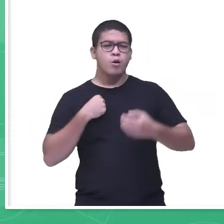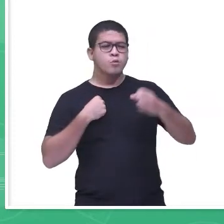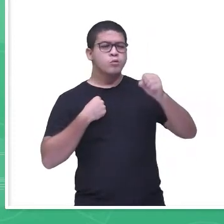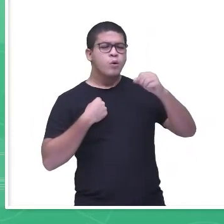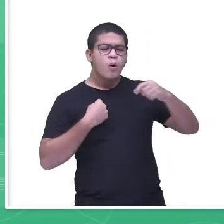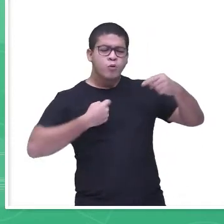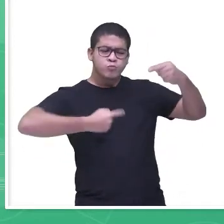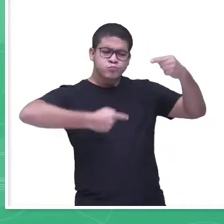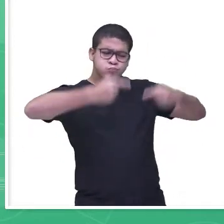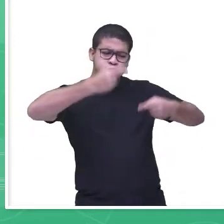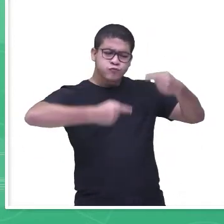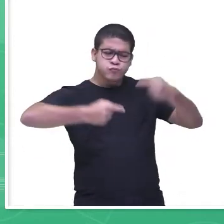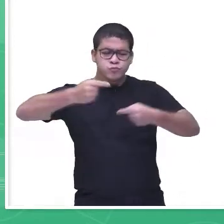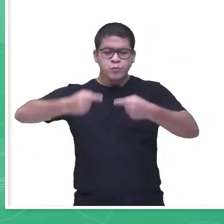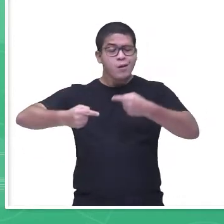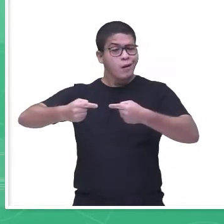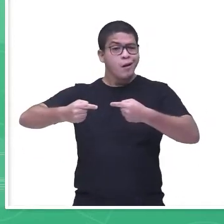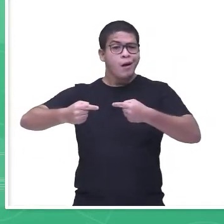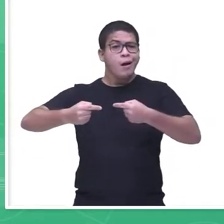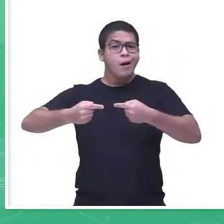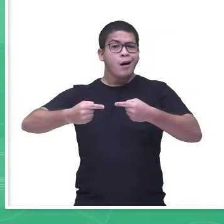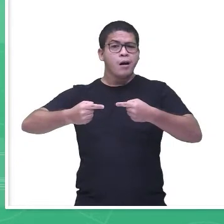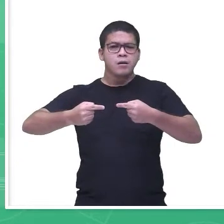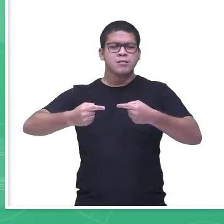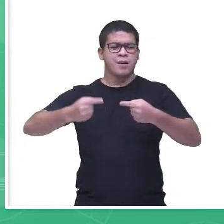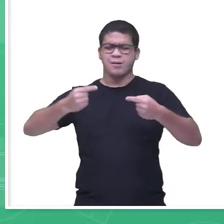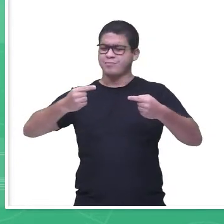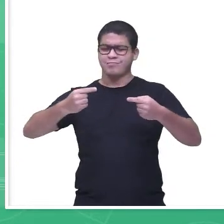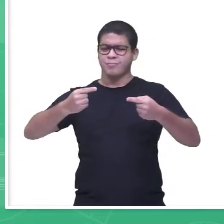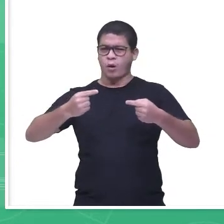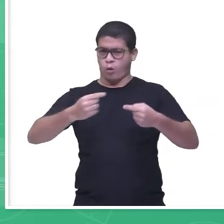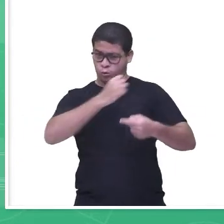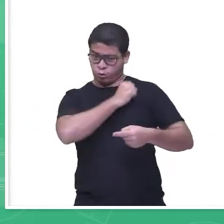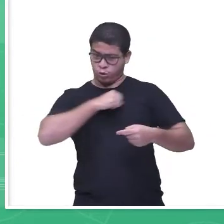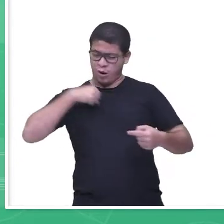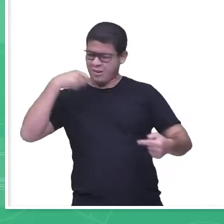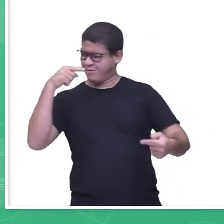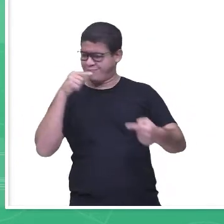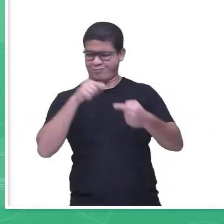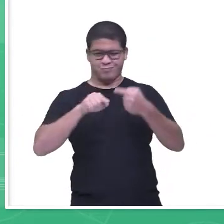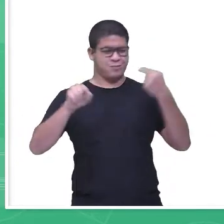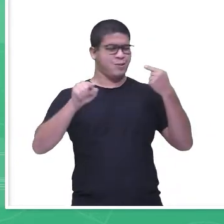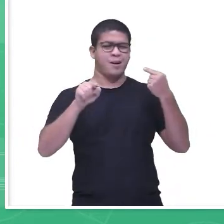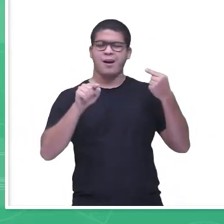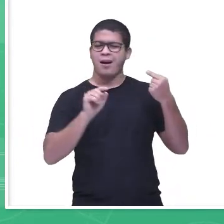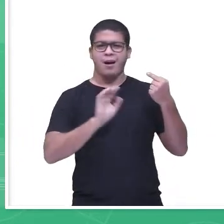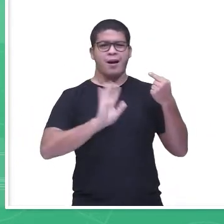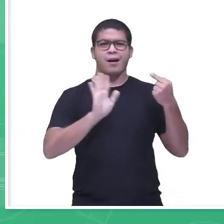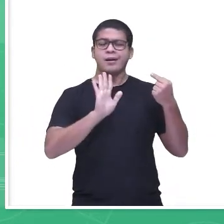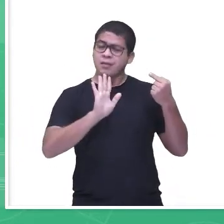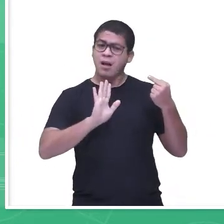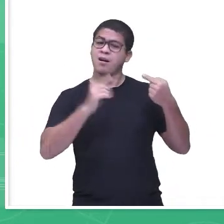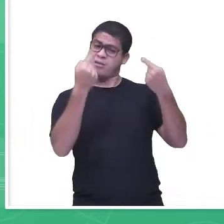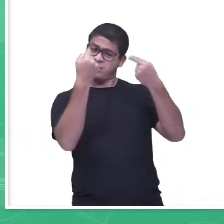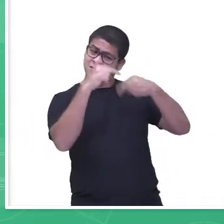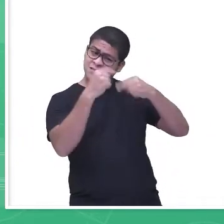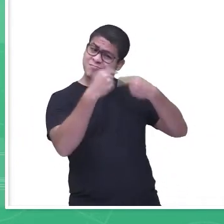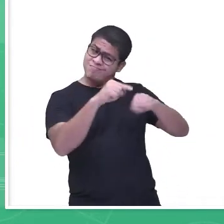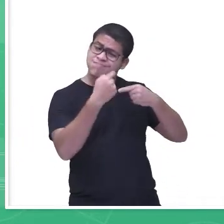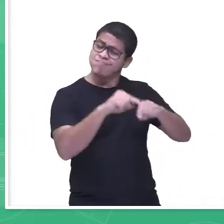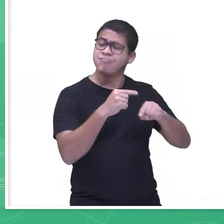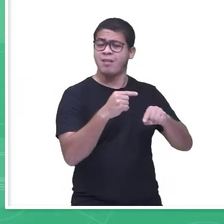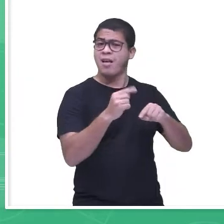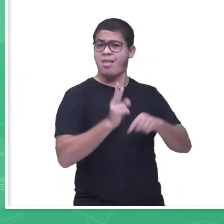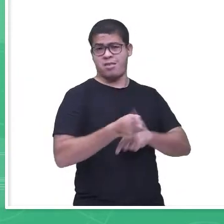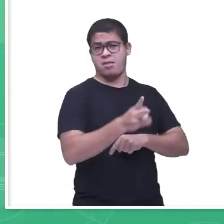certa briga. Por quê? Porque Sócrates não concorda com isso. Sócrates foi um forte crítico desses sofistas. Por quê?